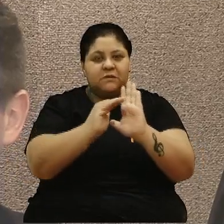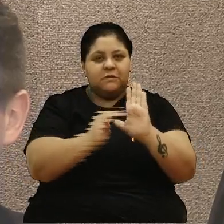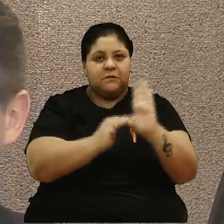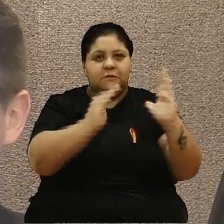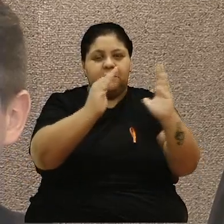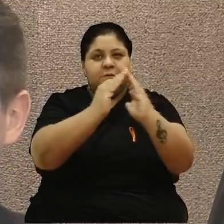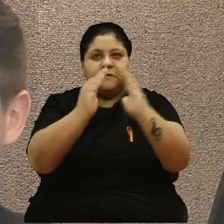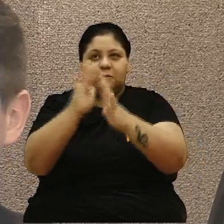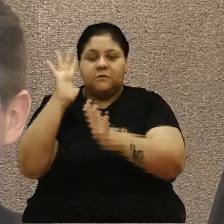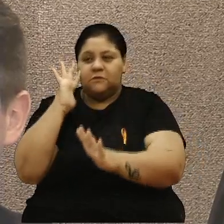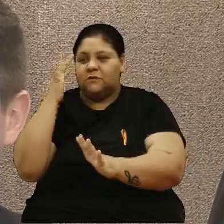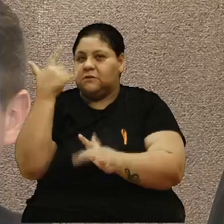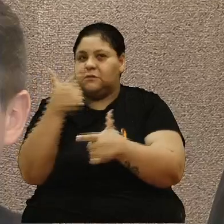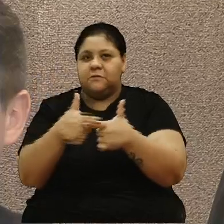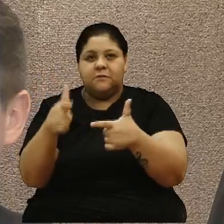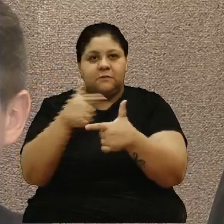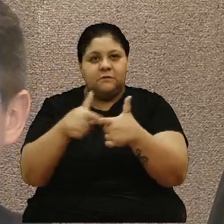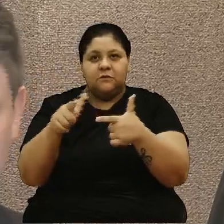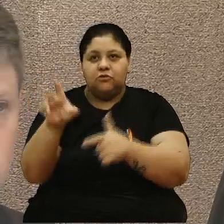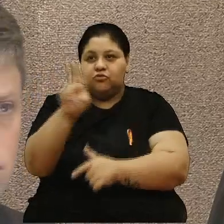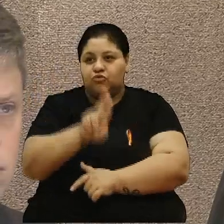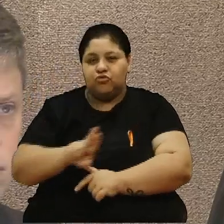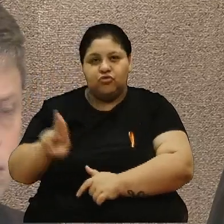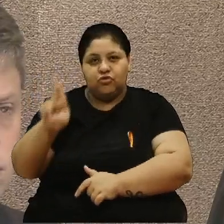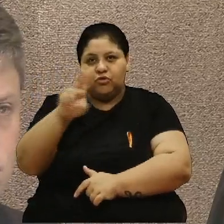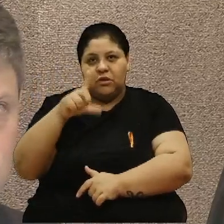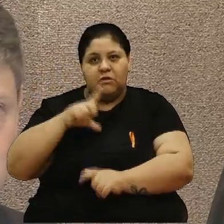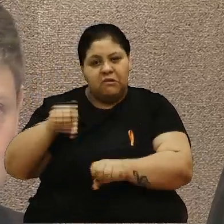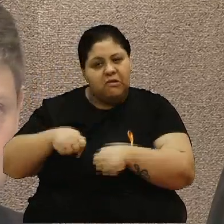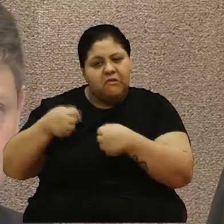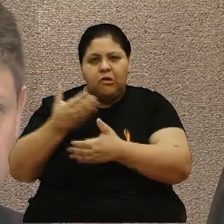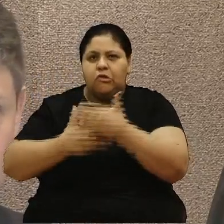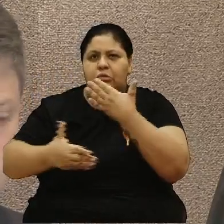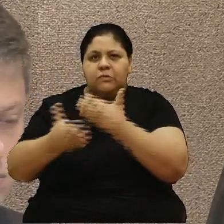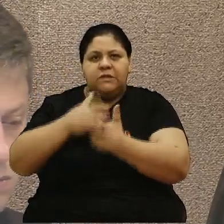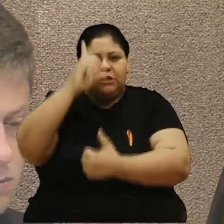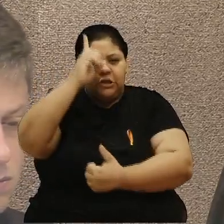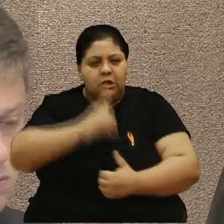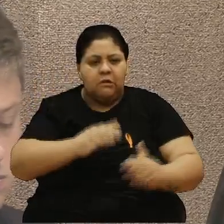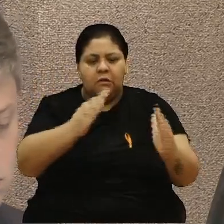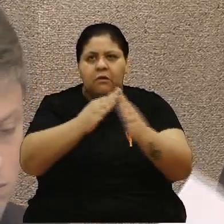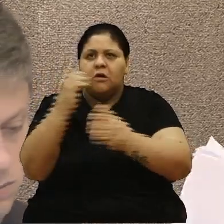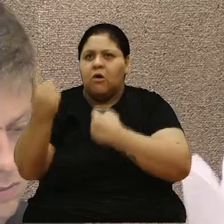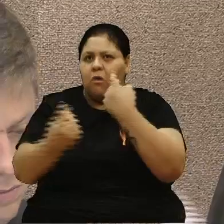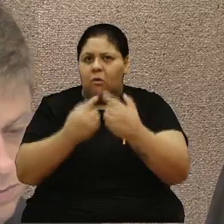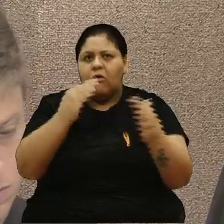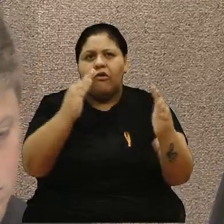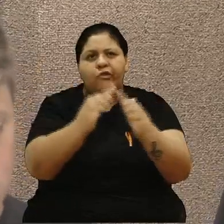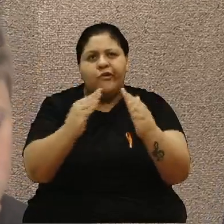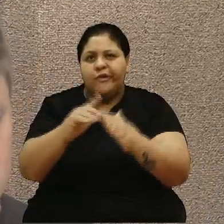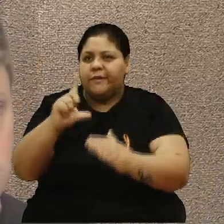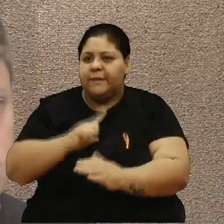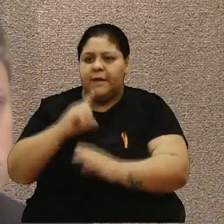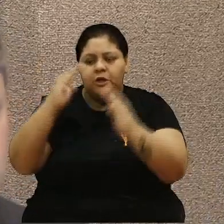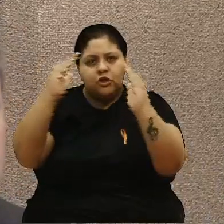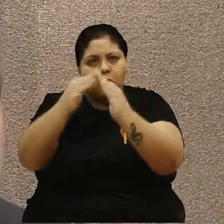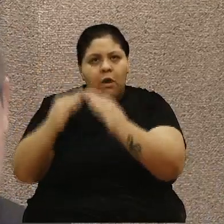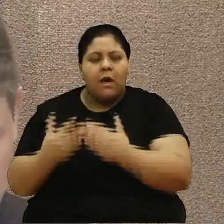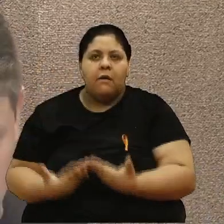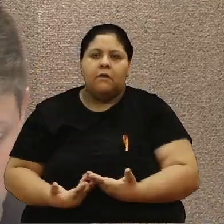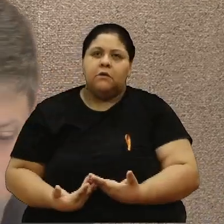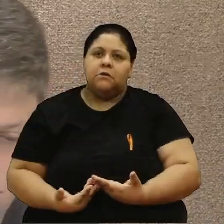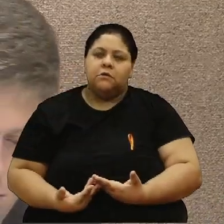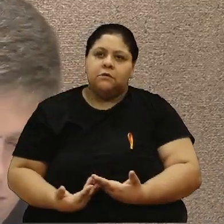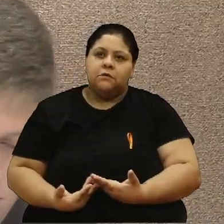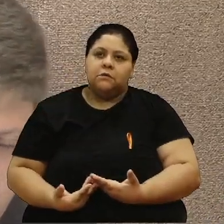habitacionais resolveriam qualquer problema de ocupação, mesmo porque eu defendo, todo mundo tem o direito de morar. Em algum lugar o cara tem que cair morto,